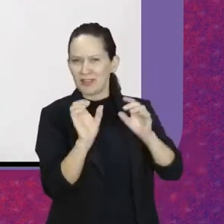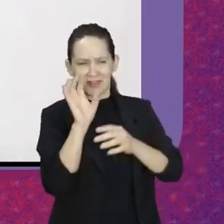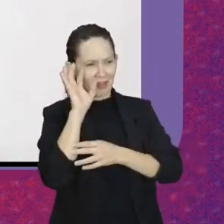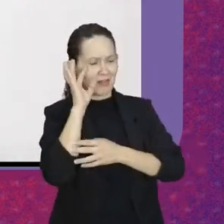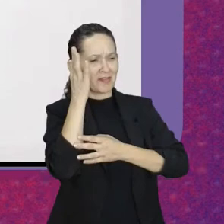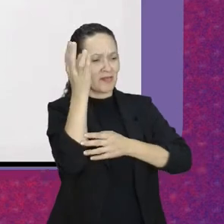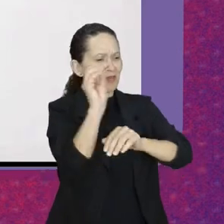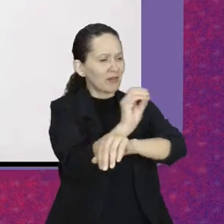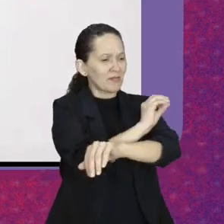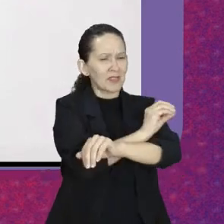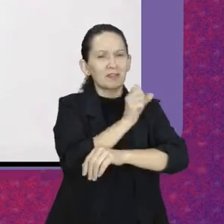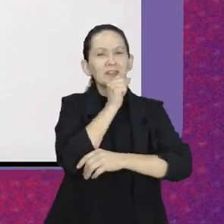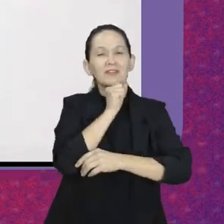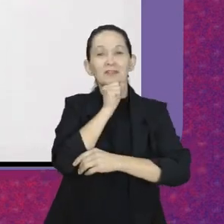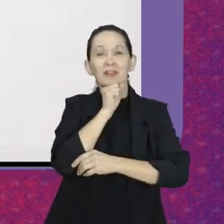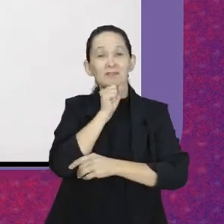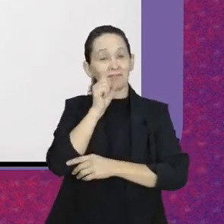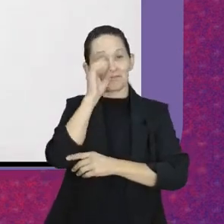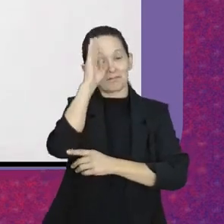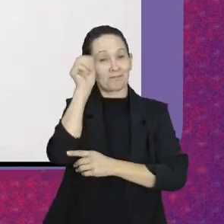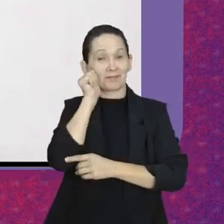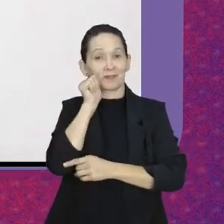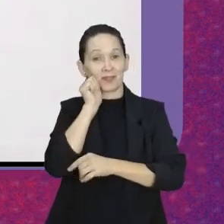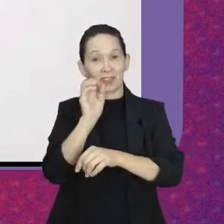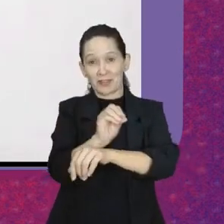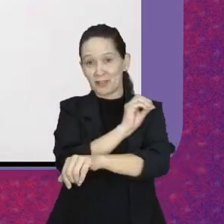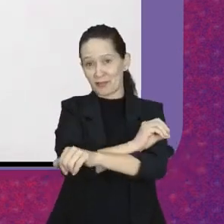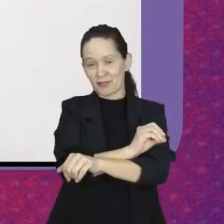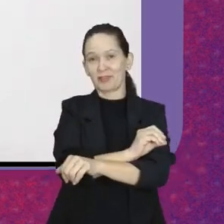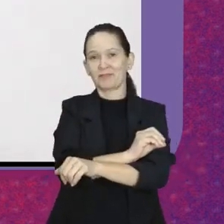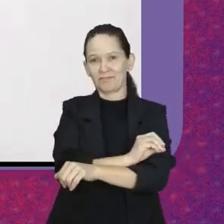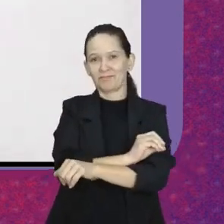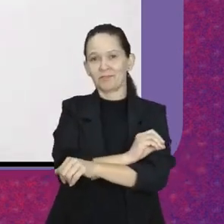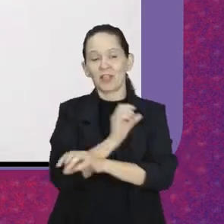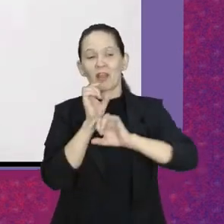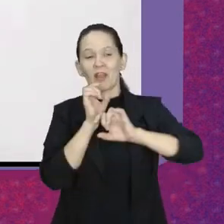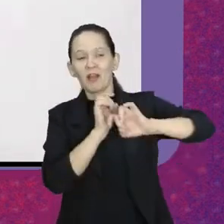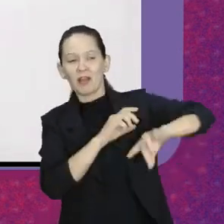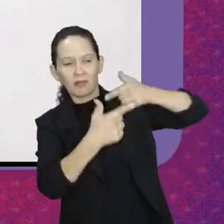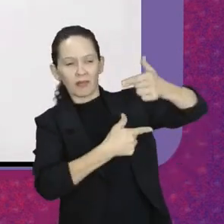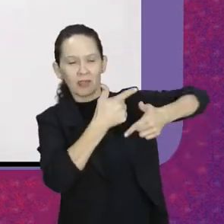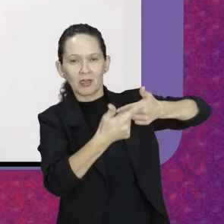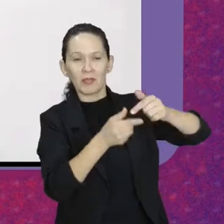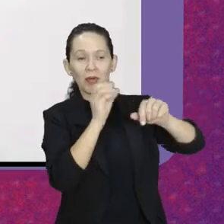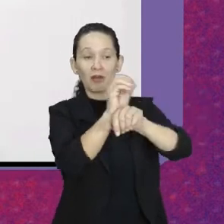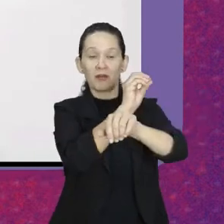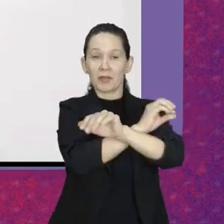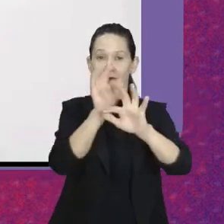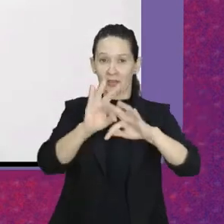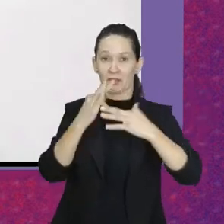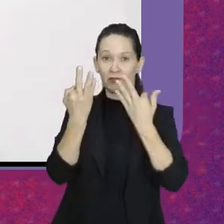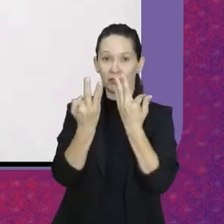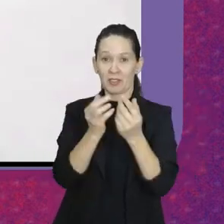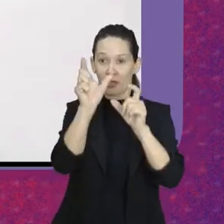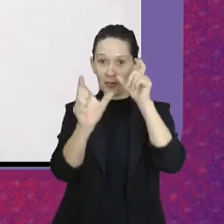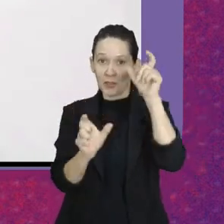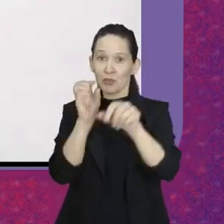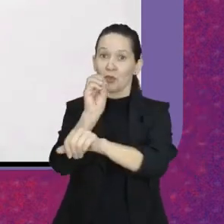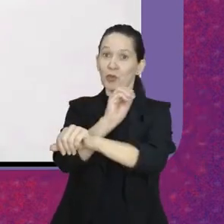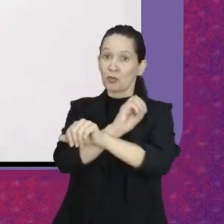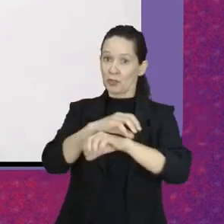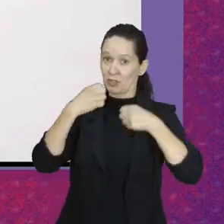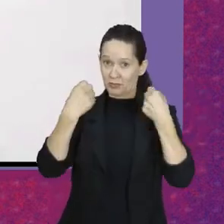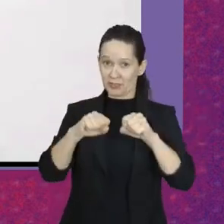em geral as mulheres, né, como eu já disse, que abandonam o emprego para ter um familiar que necessita de